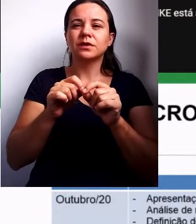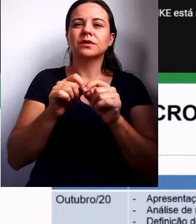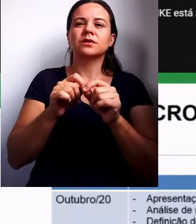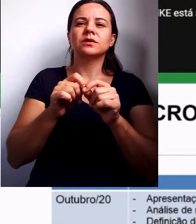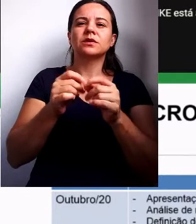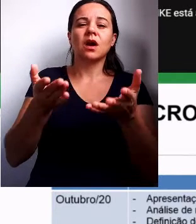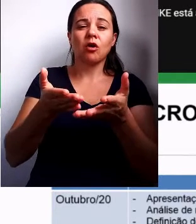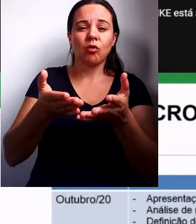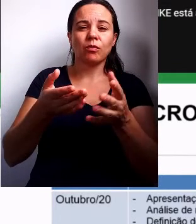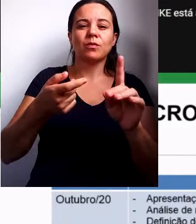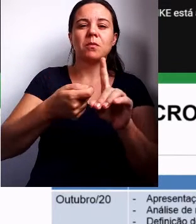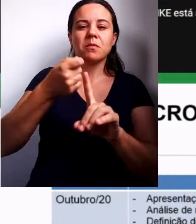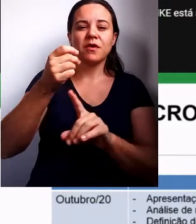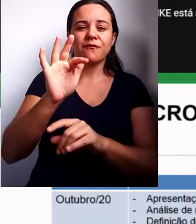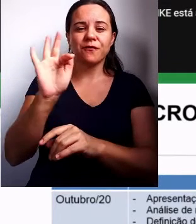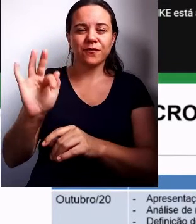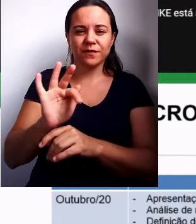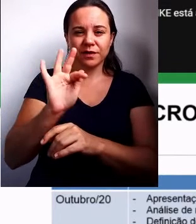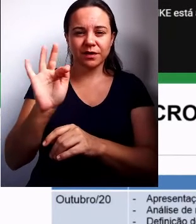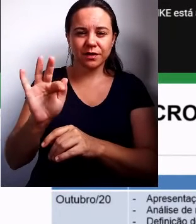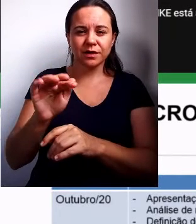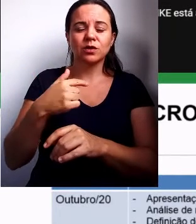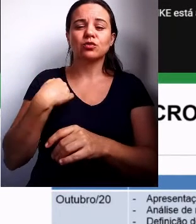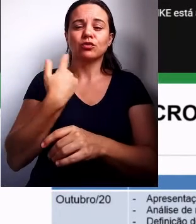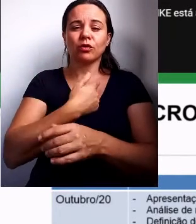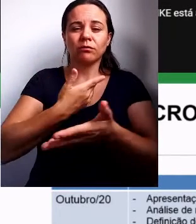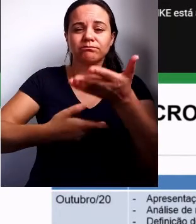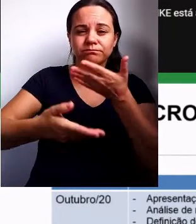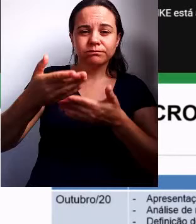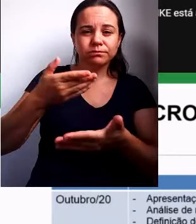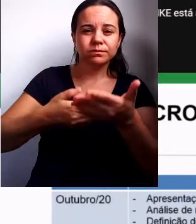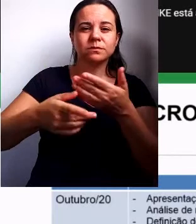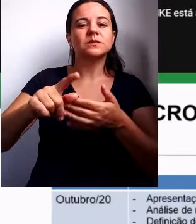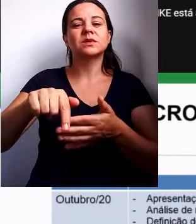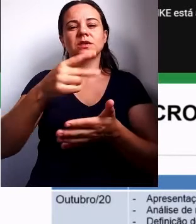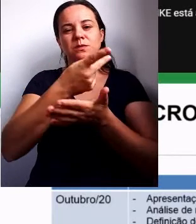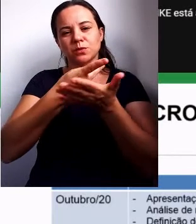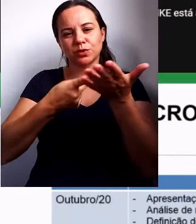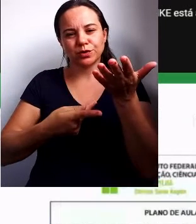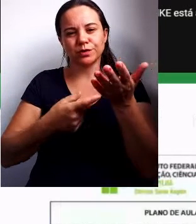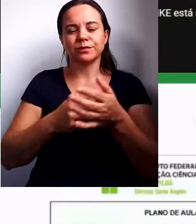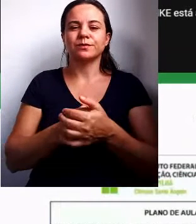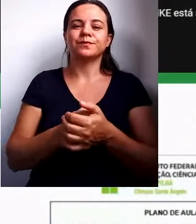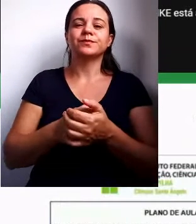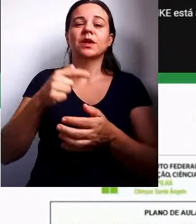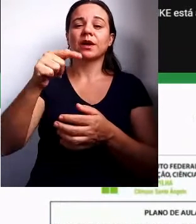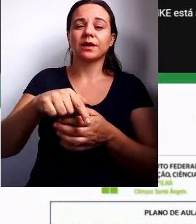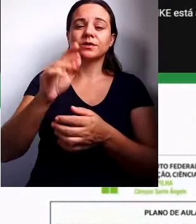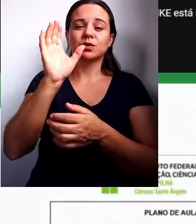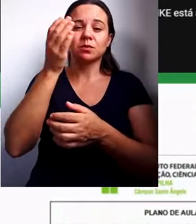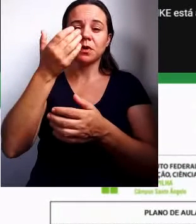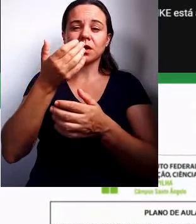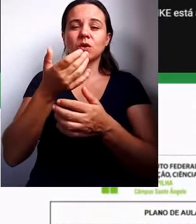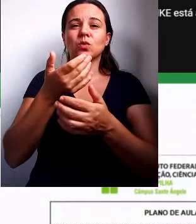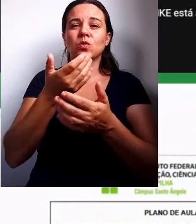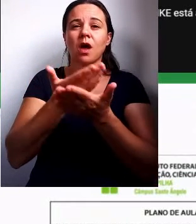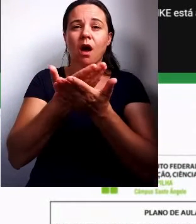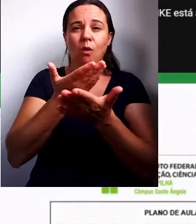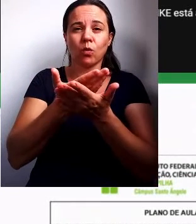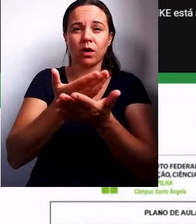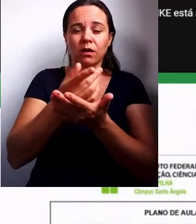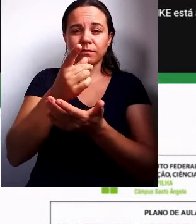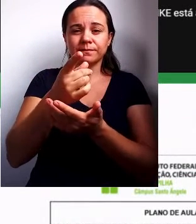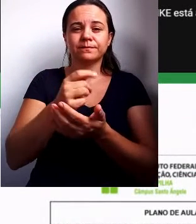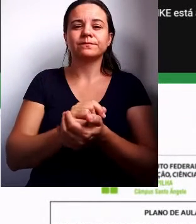agora, em fevereiro, então, nós estamos fazendo a nossa socialização desse projeto. Esse é o nosso plano de